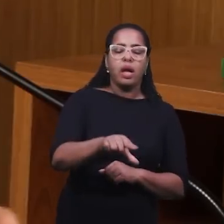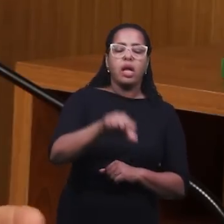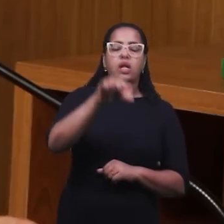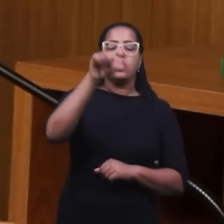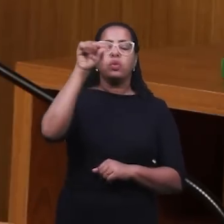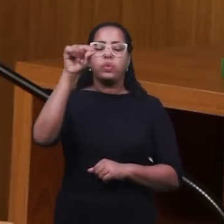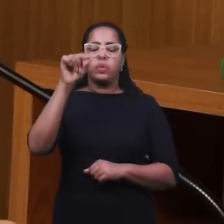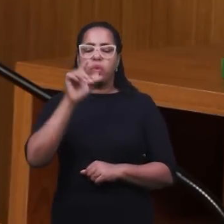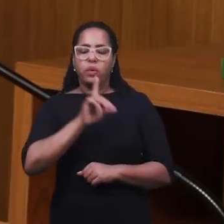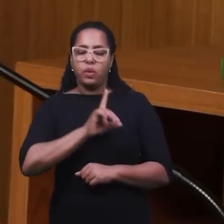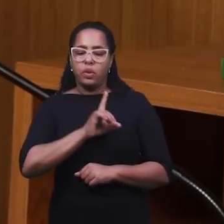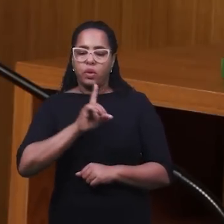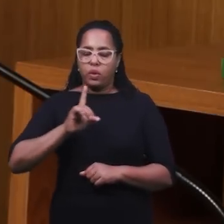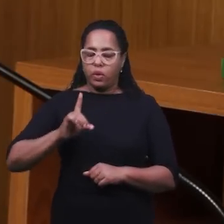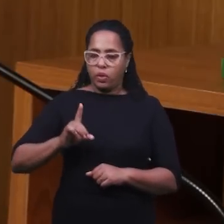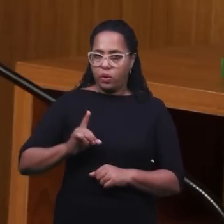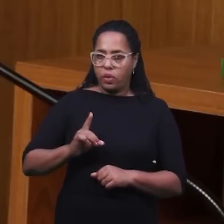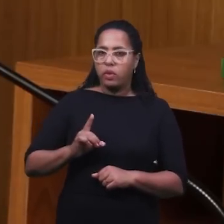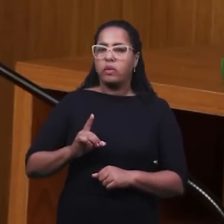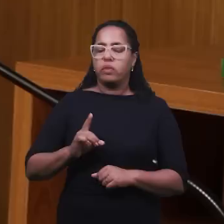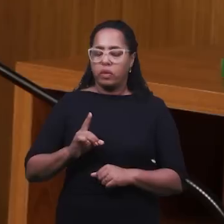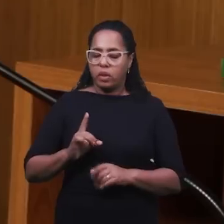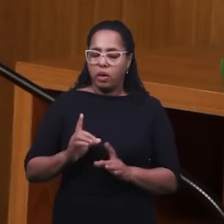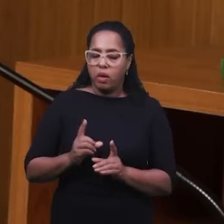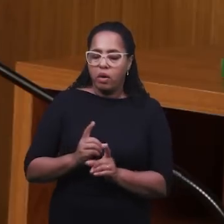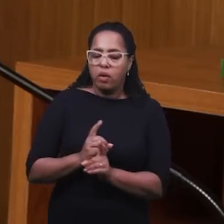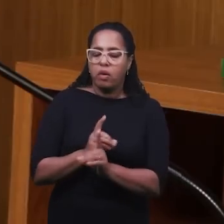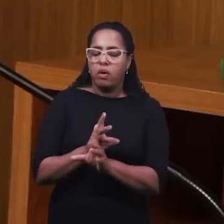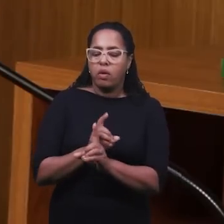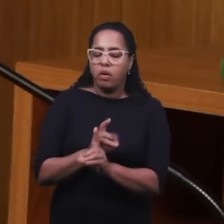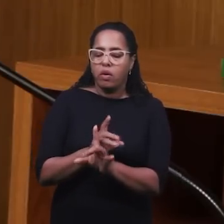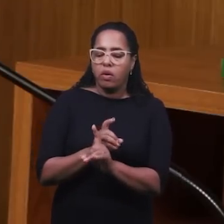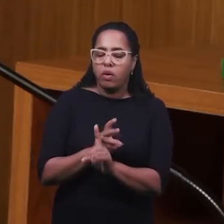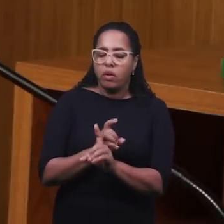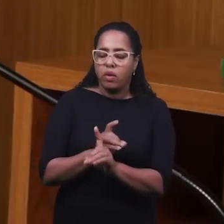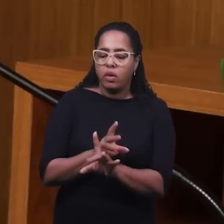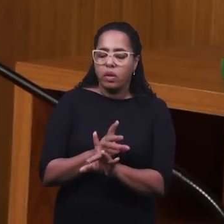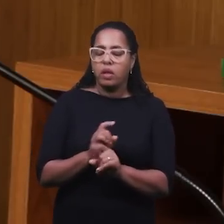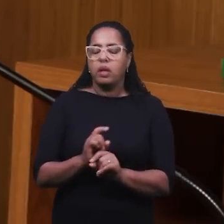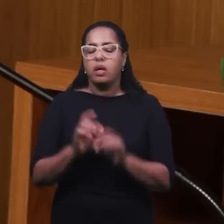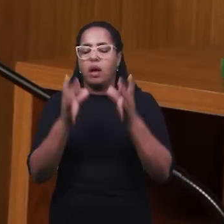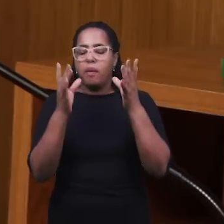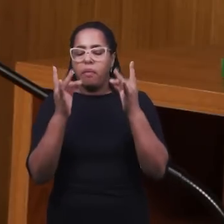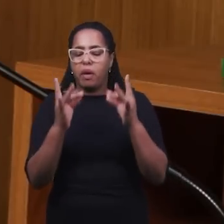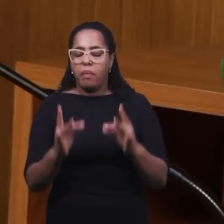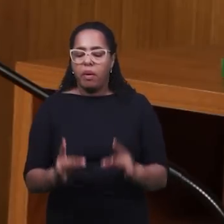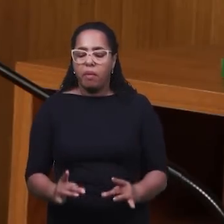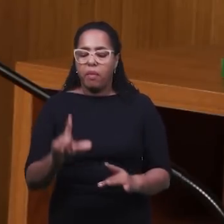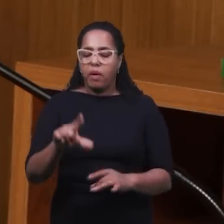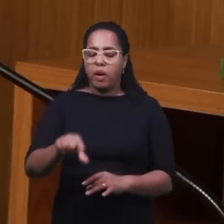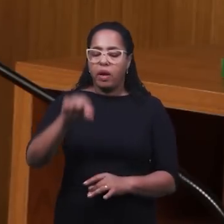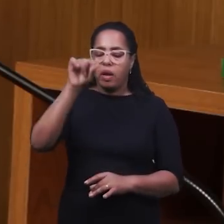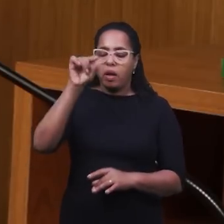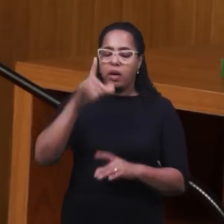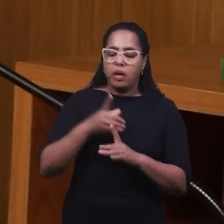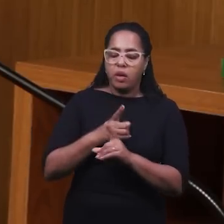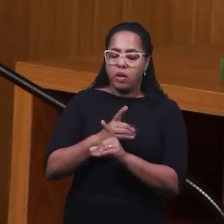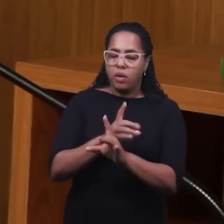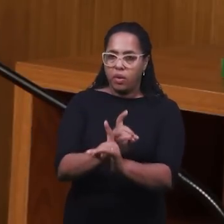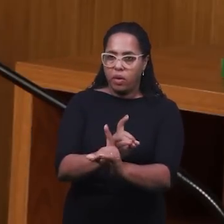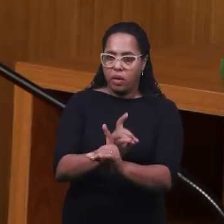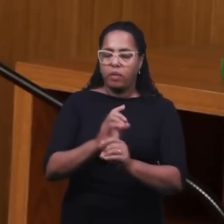mostra isso, o que ele está falando? O diácono, como surge o diácono, aí é a escolha do